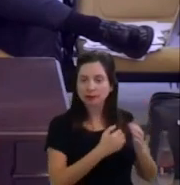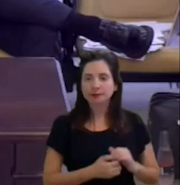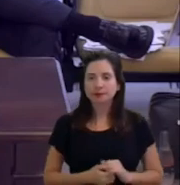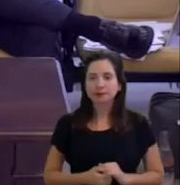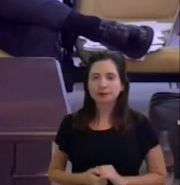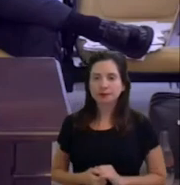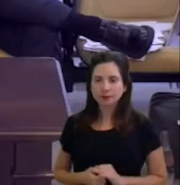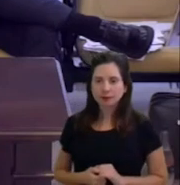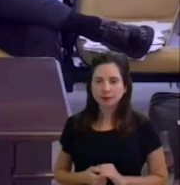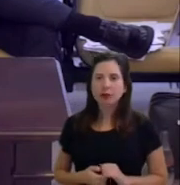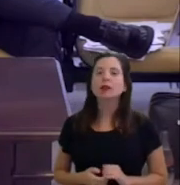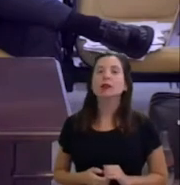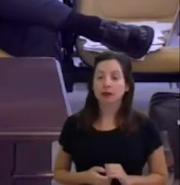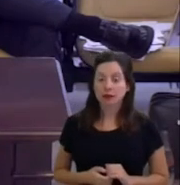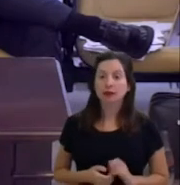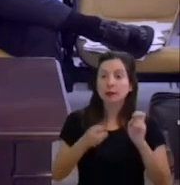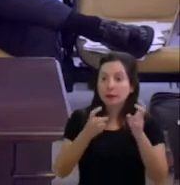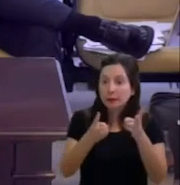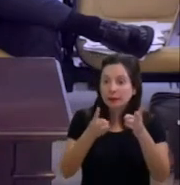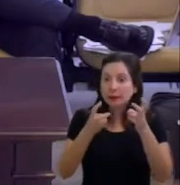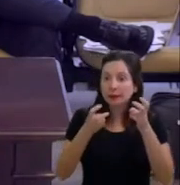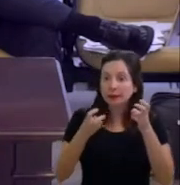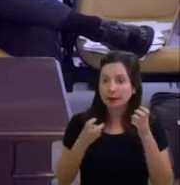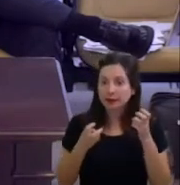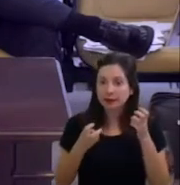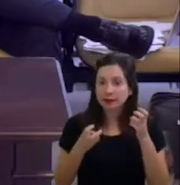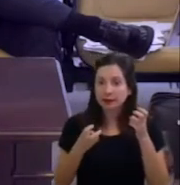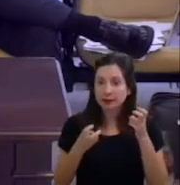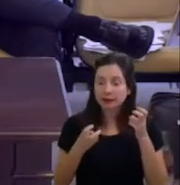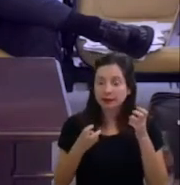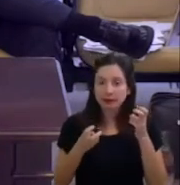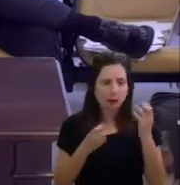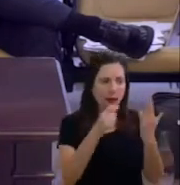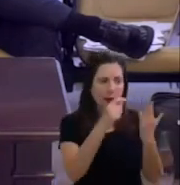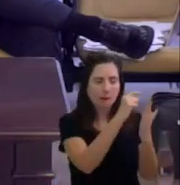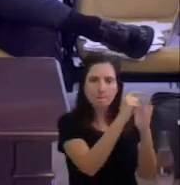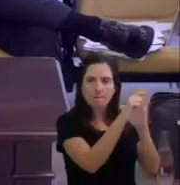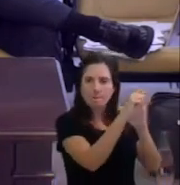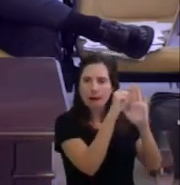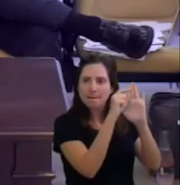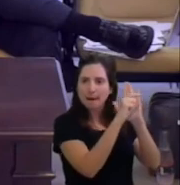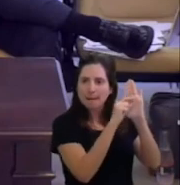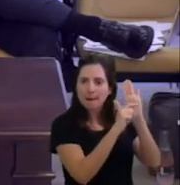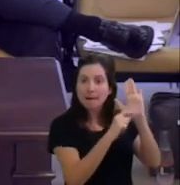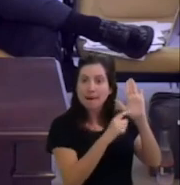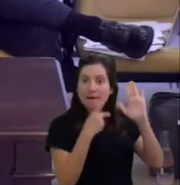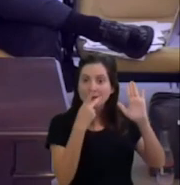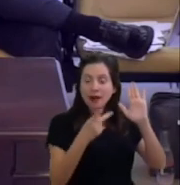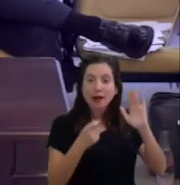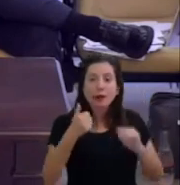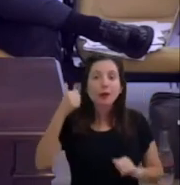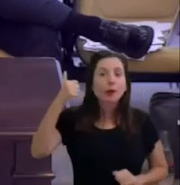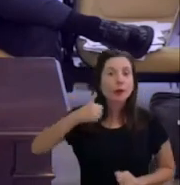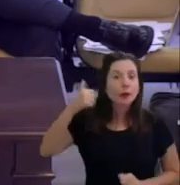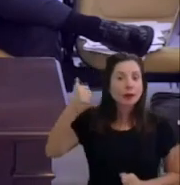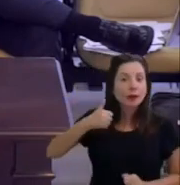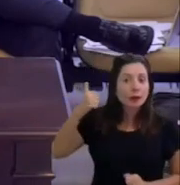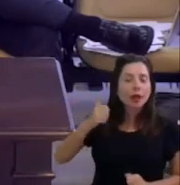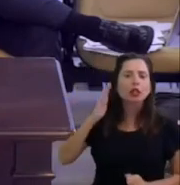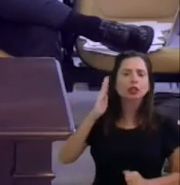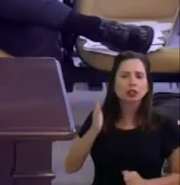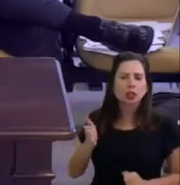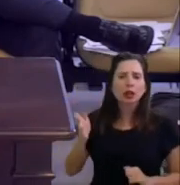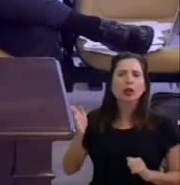E vejam que um dos pontos que foi levantado em determinado momento foi que o primeiro suplente já teria visibilidade.